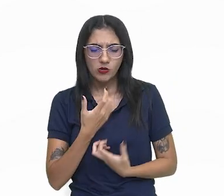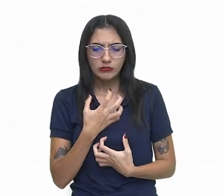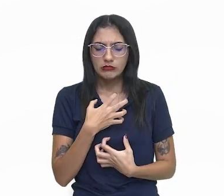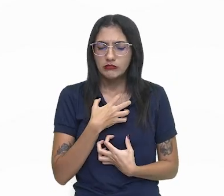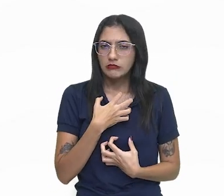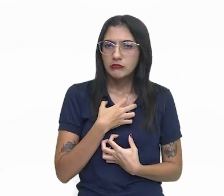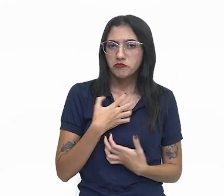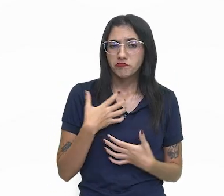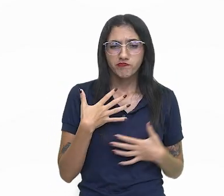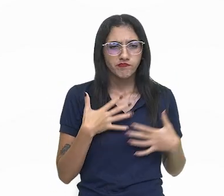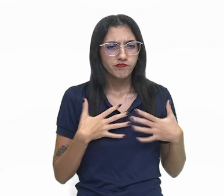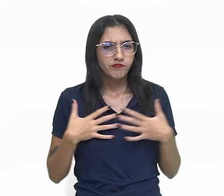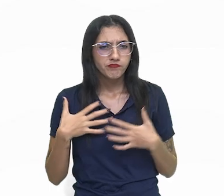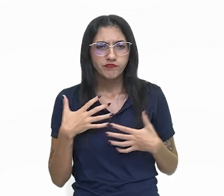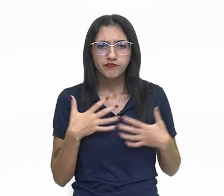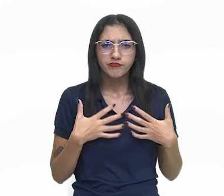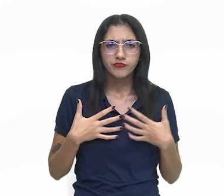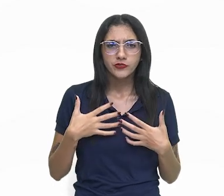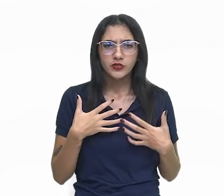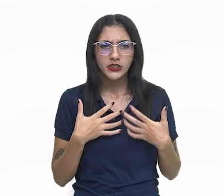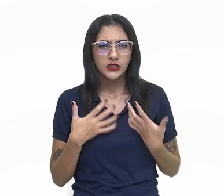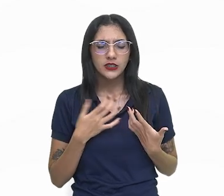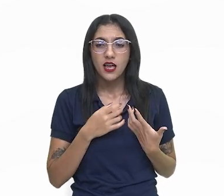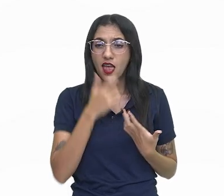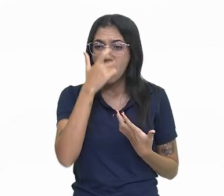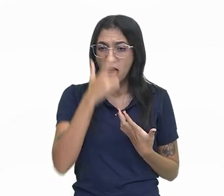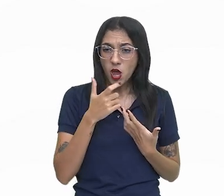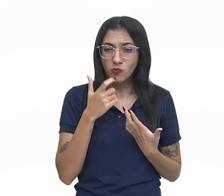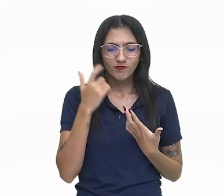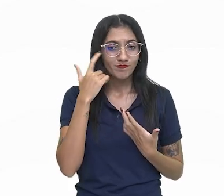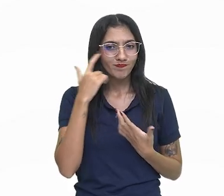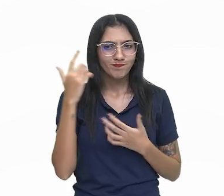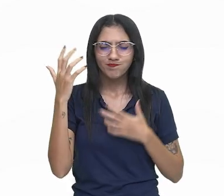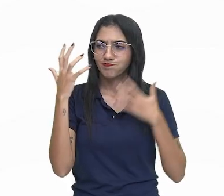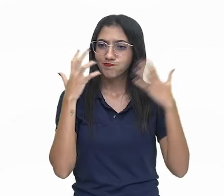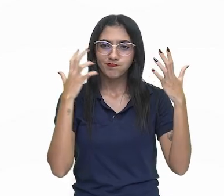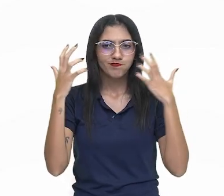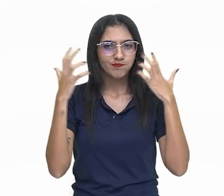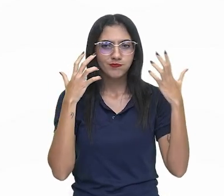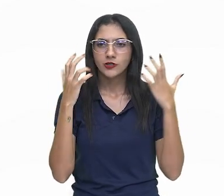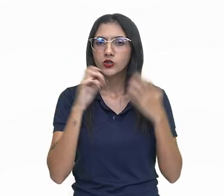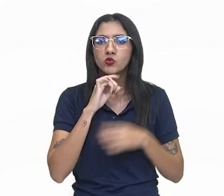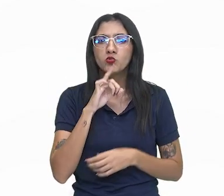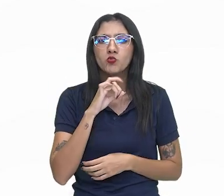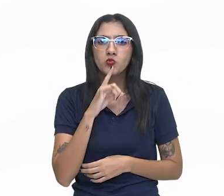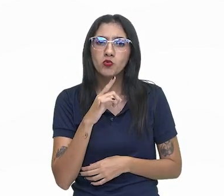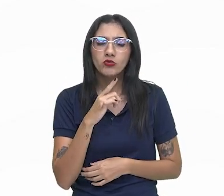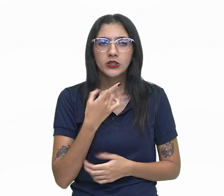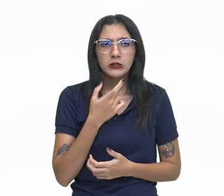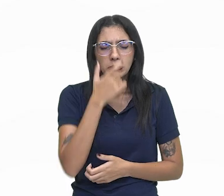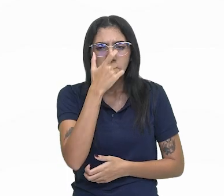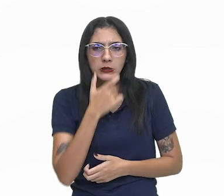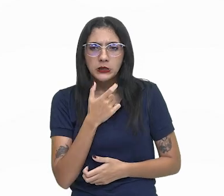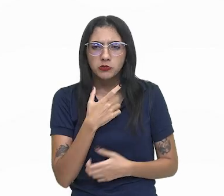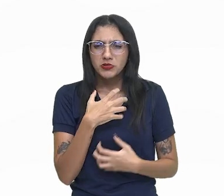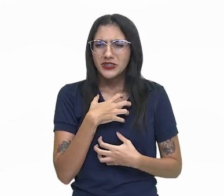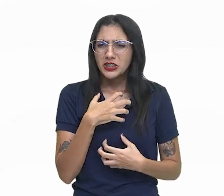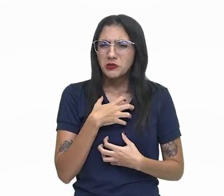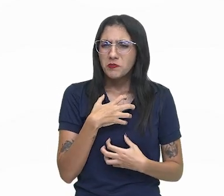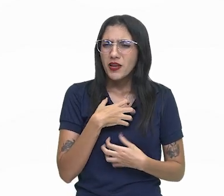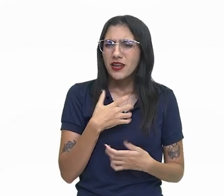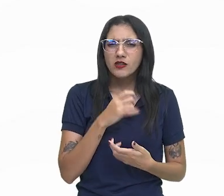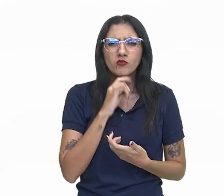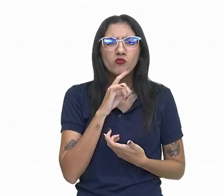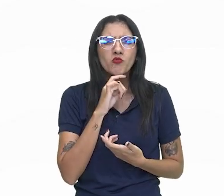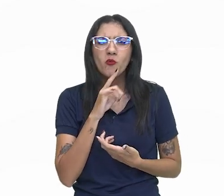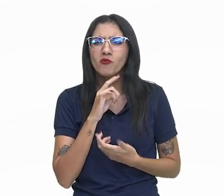assim. Eu fica fora de mim. Eu fico um pouco, depois eu saio